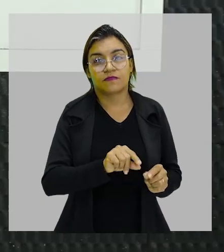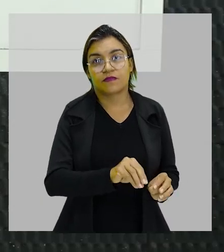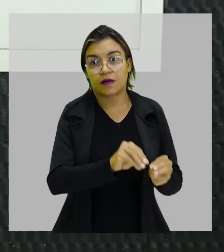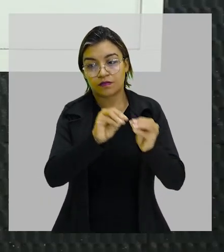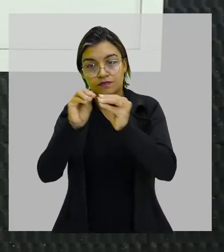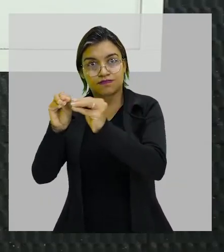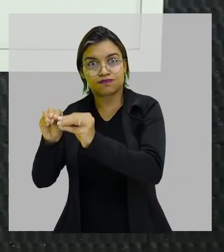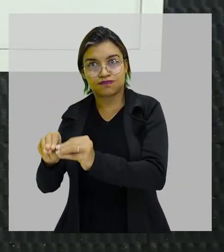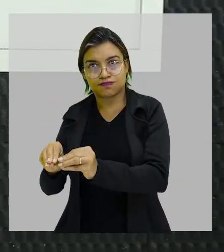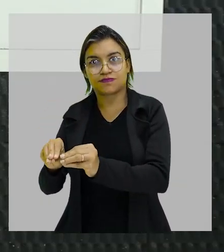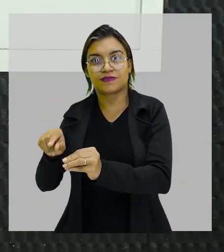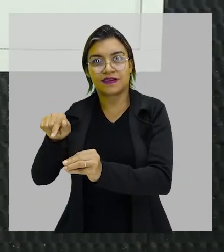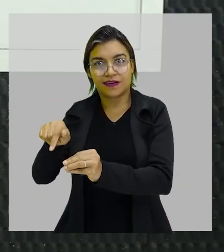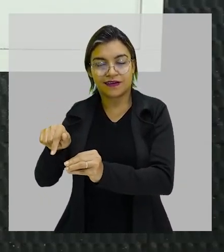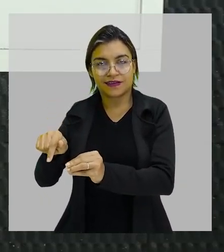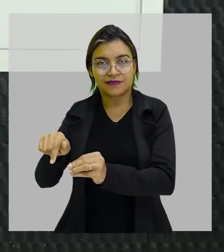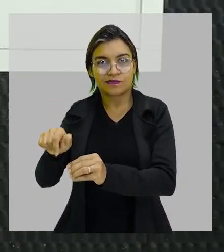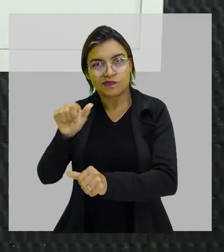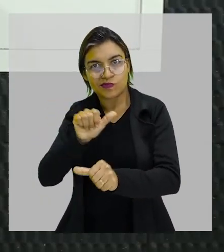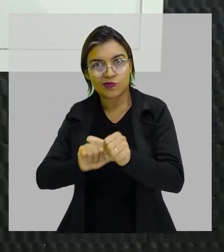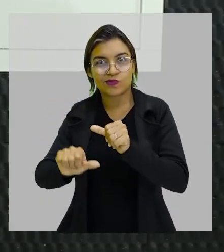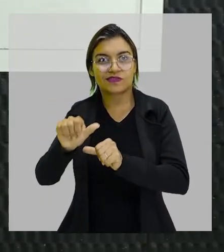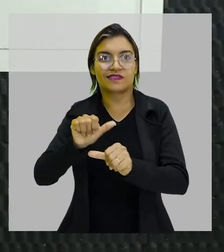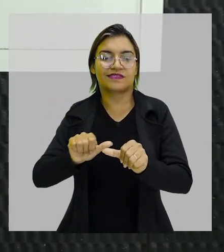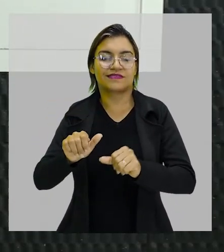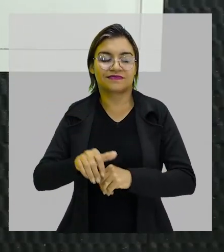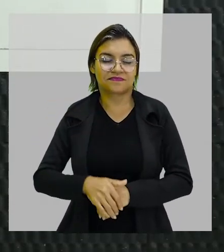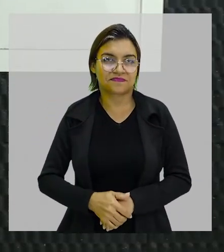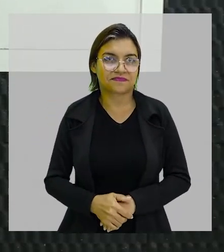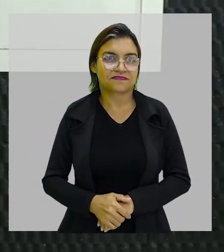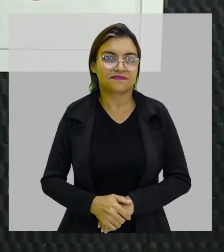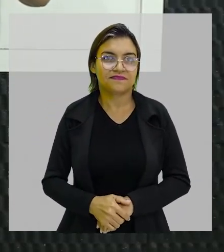eu levo lá para o outro lado. Então vai ficar, ó,